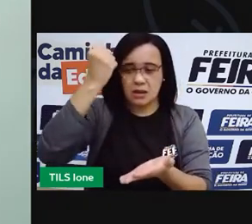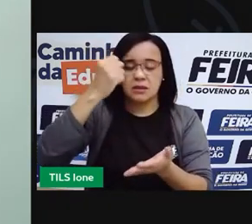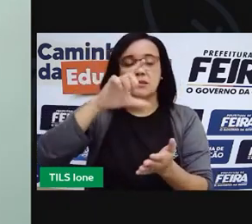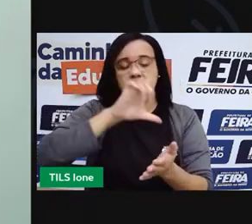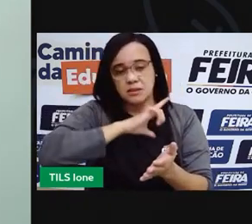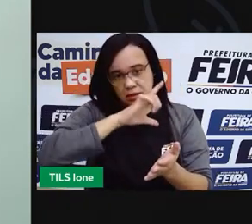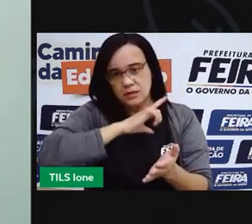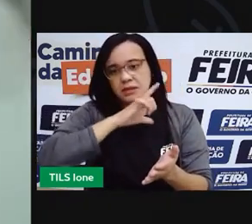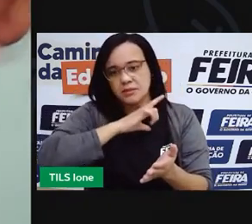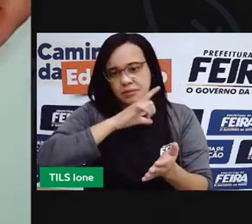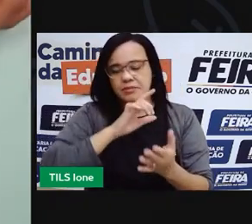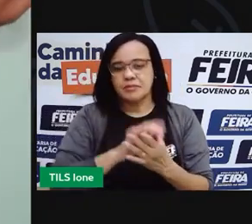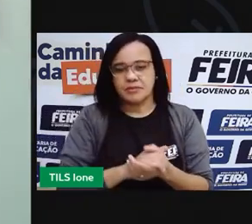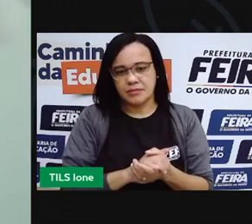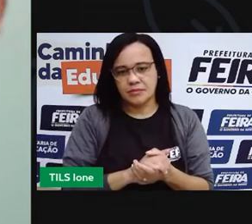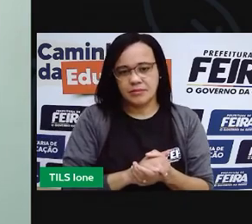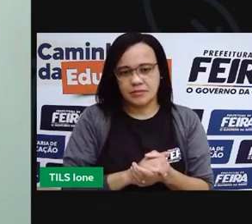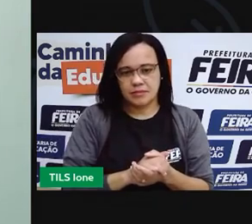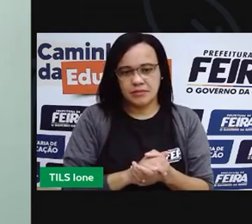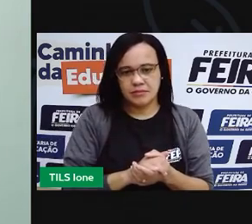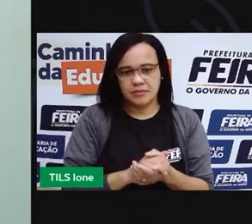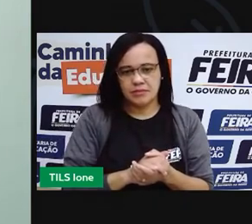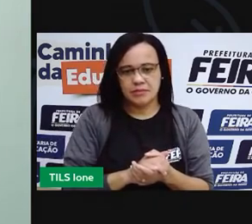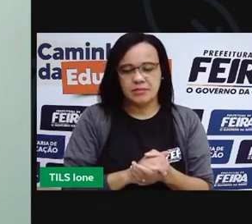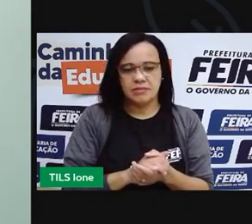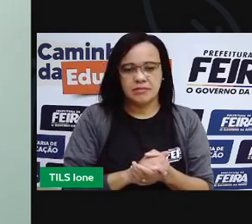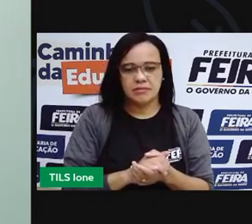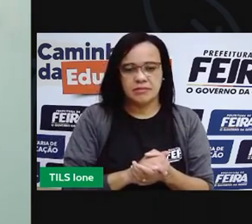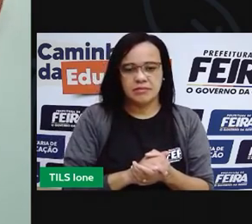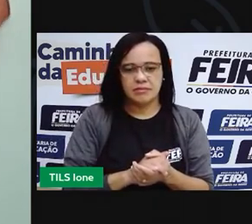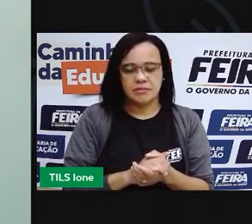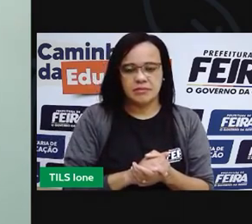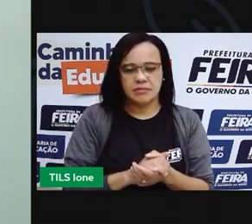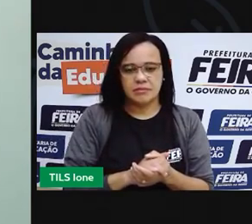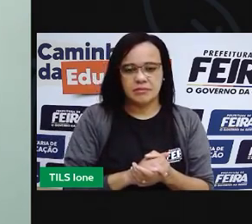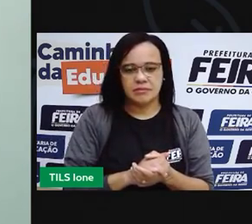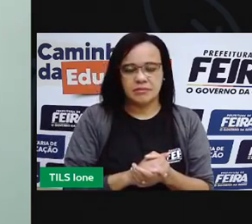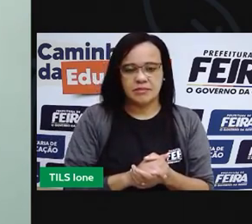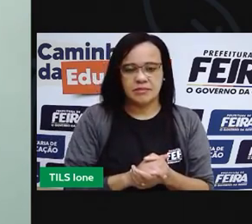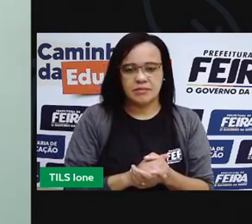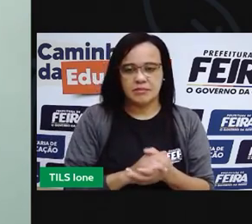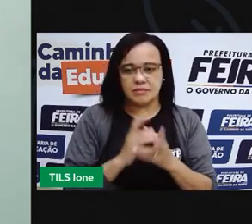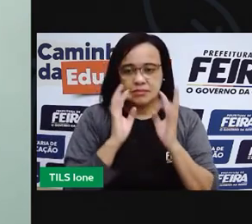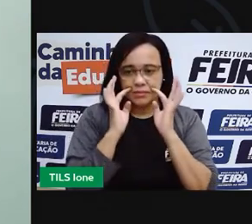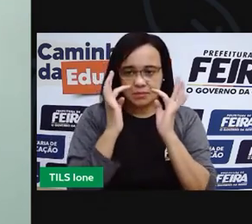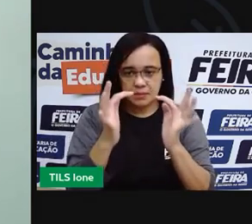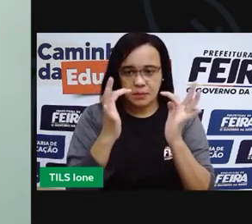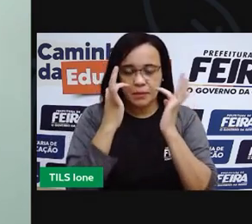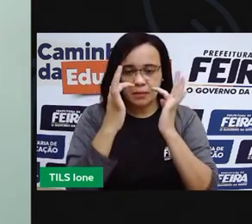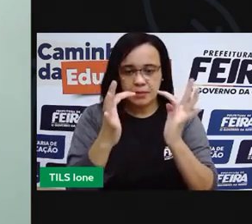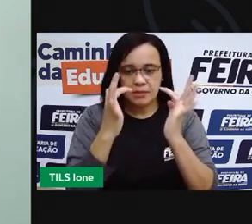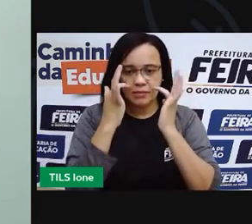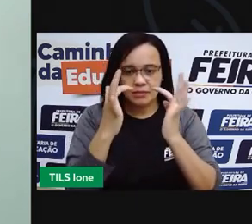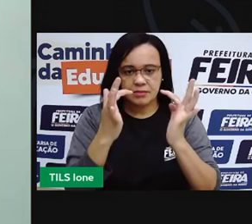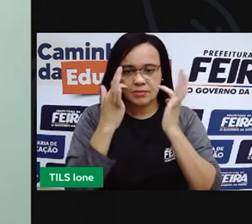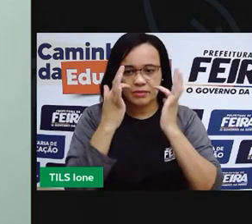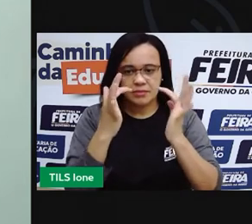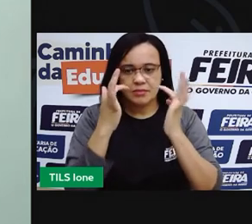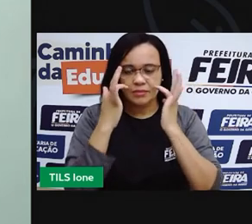Não é isso? Então, você vai pegar essa ponta daqui da folha, do lado esquerdo, e vai